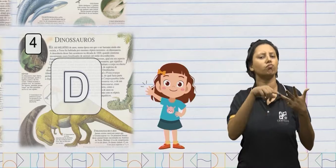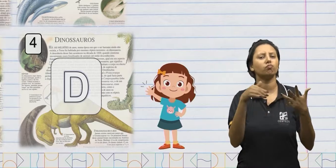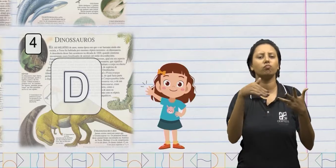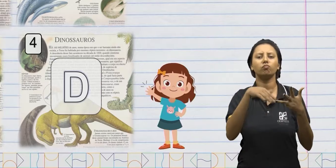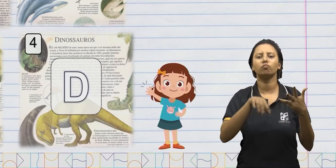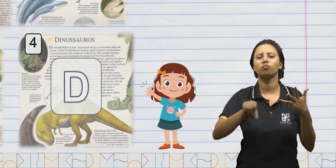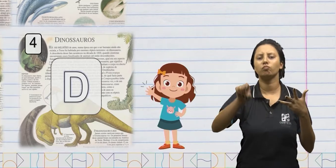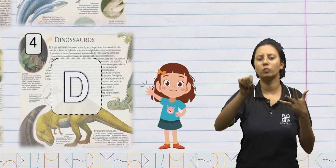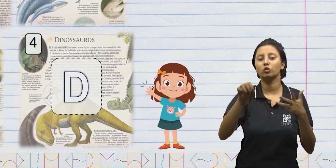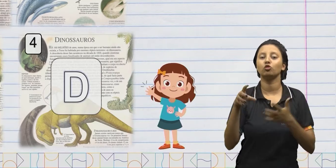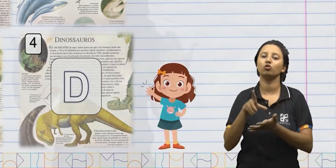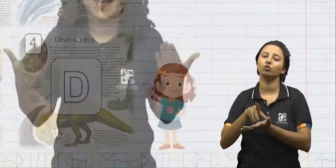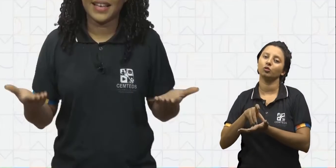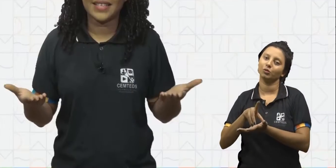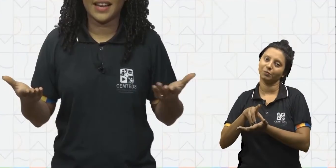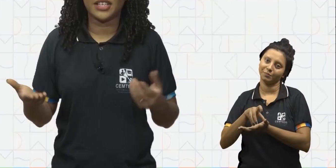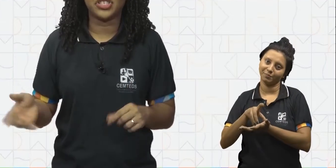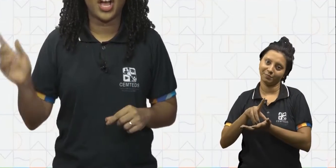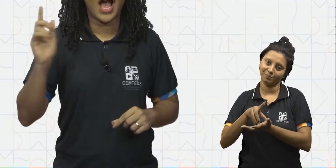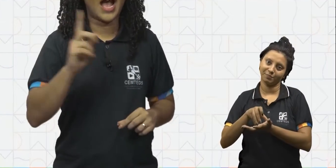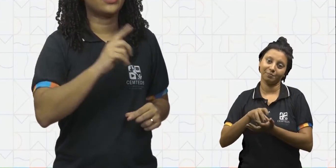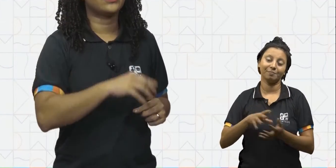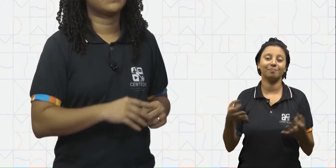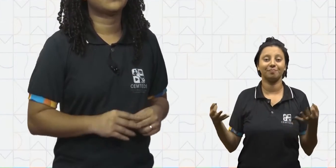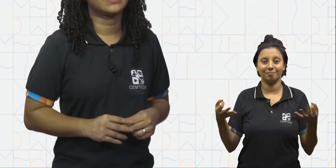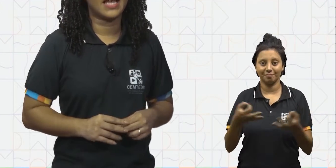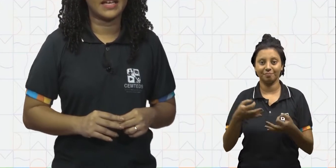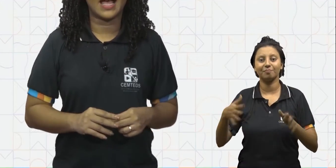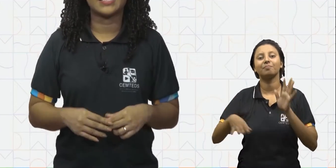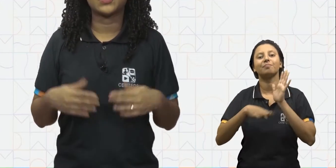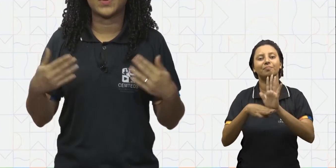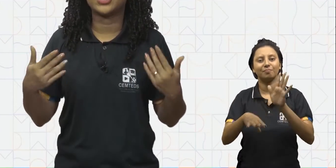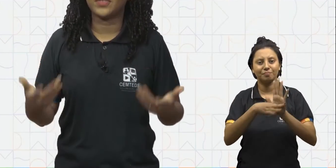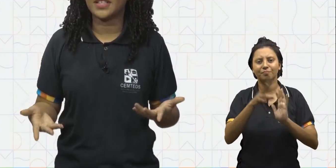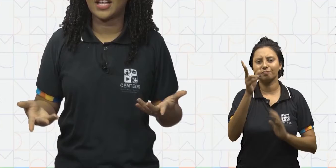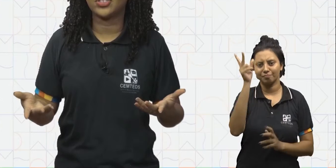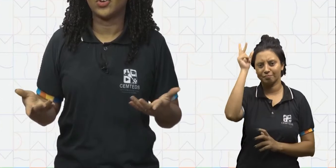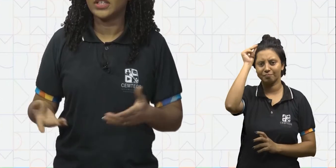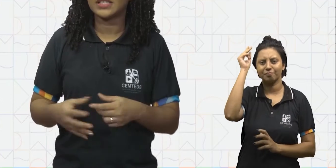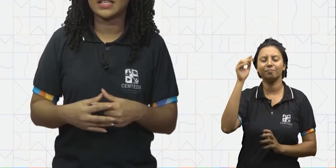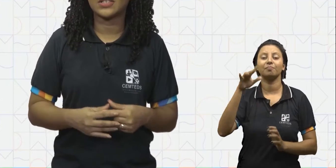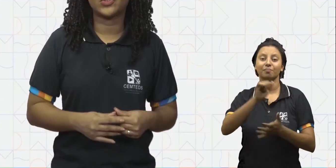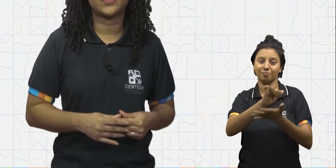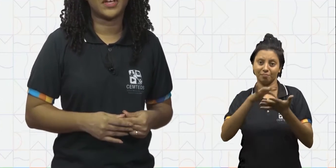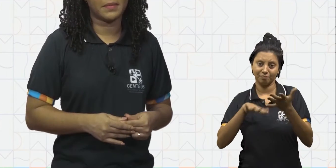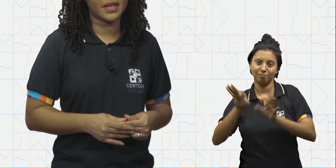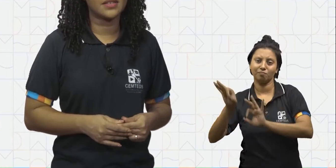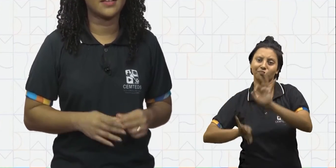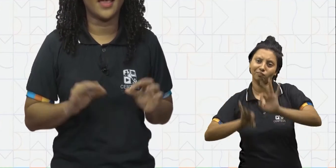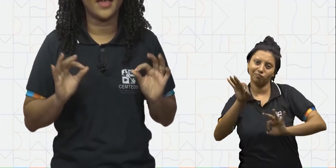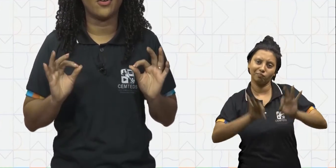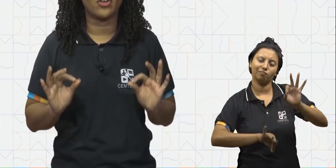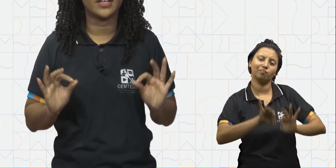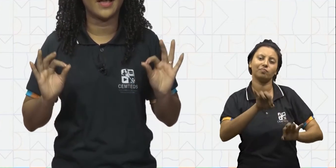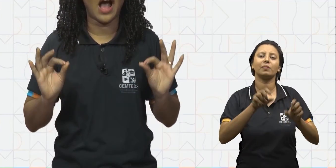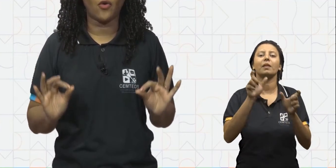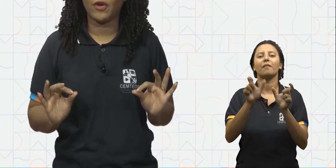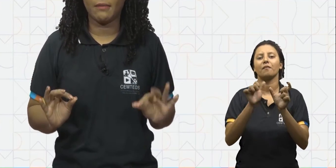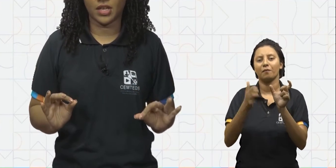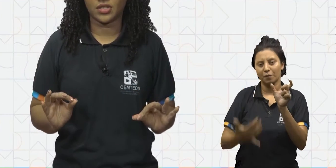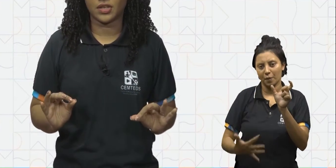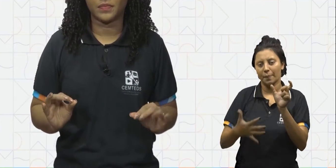é dinossauros. Excelente! Ajudamos a Tainá em sua atividade de organização dos verbetes em